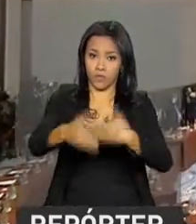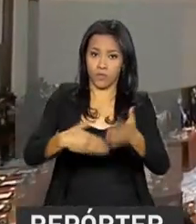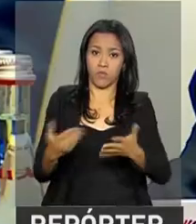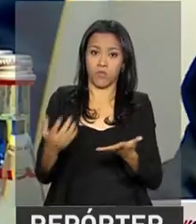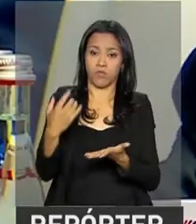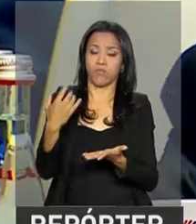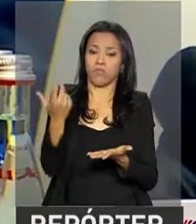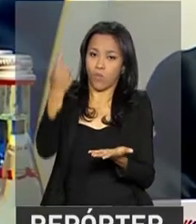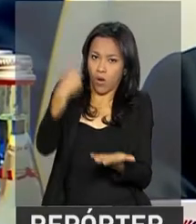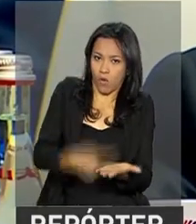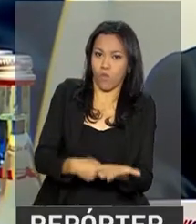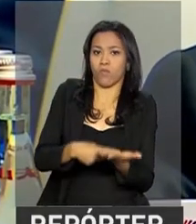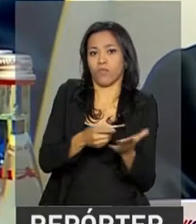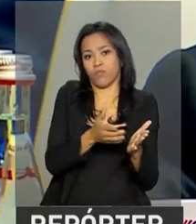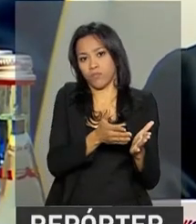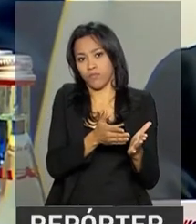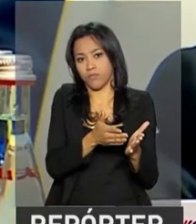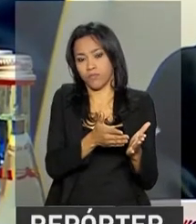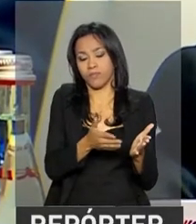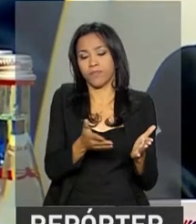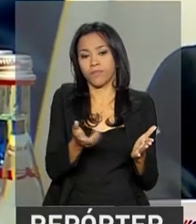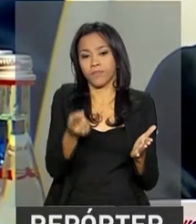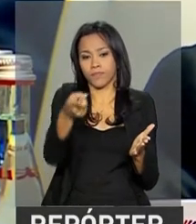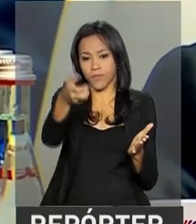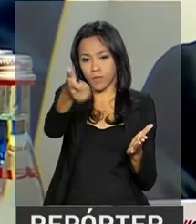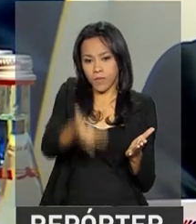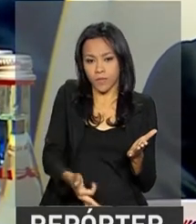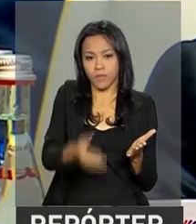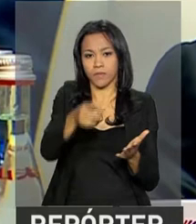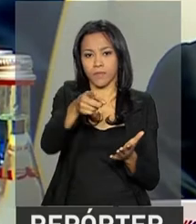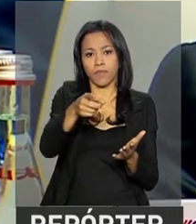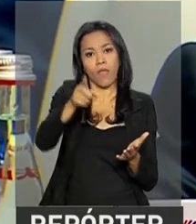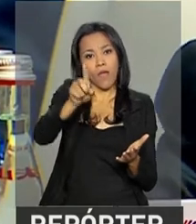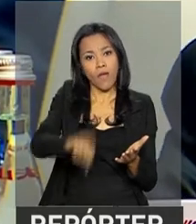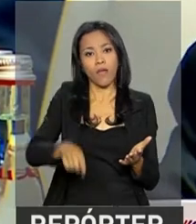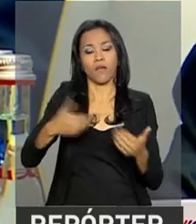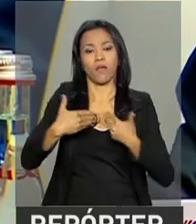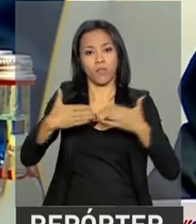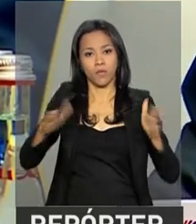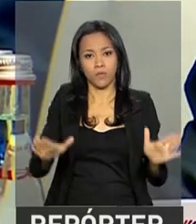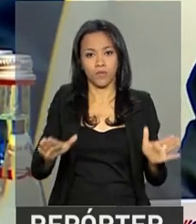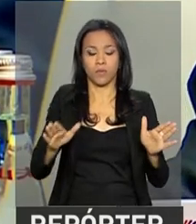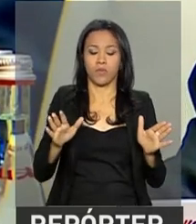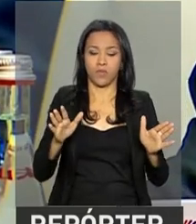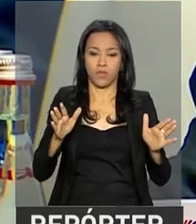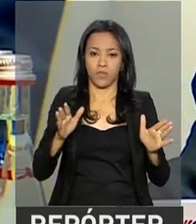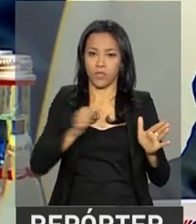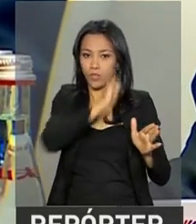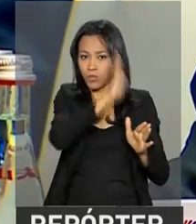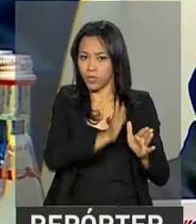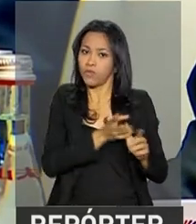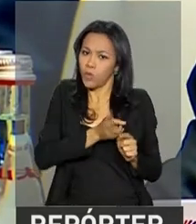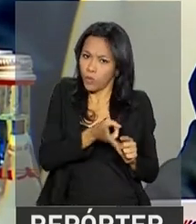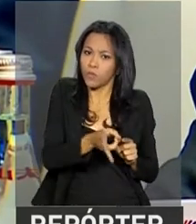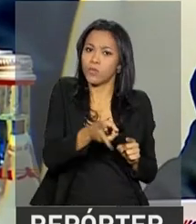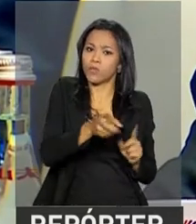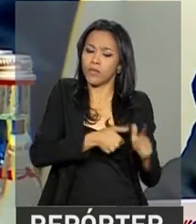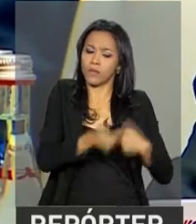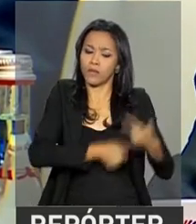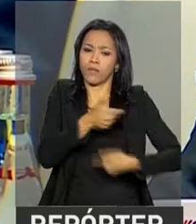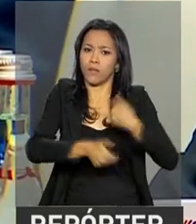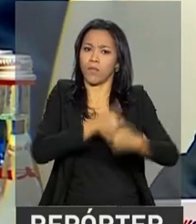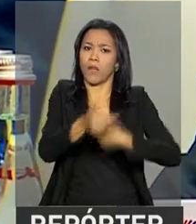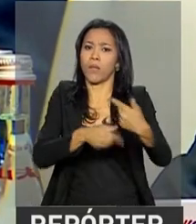Unidas. É dessa forma, com responsabilidade e abertura, que o Brasil continuará a trabalhar para alcançar